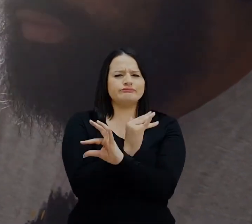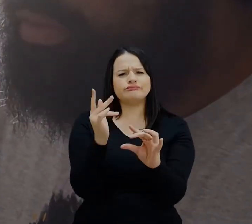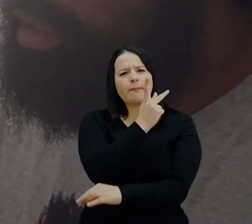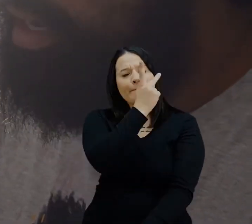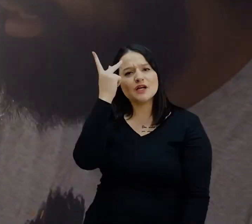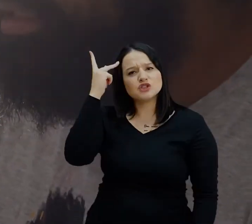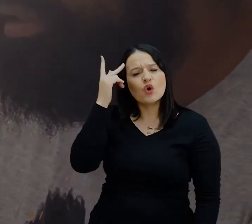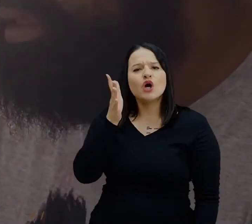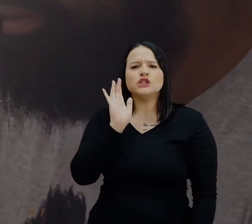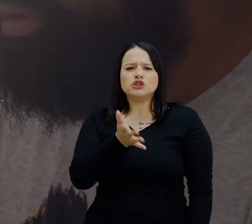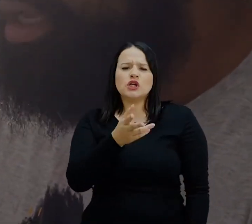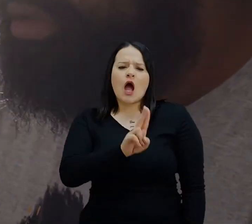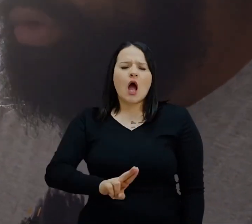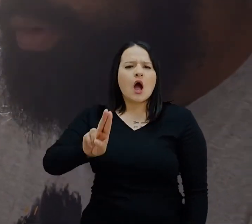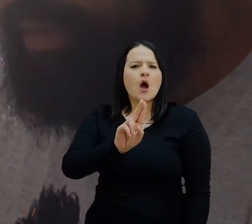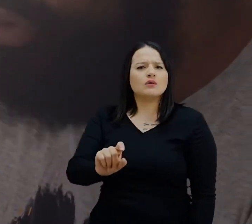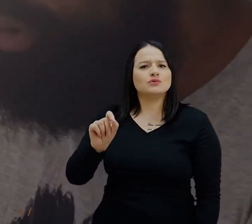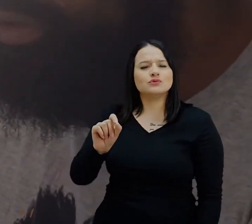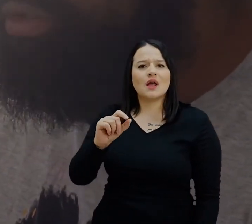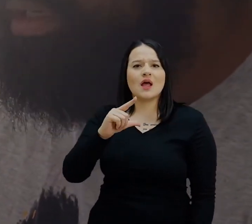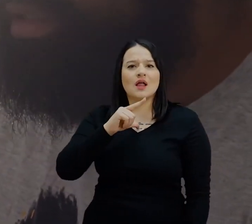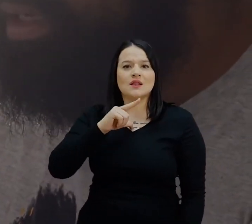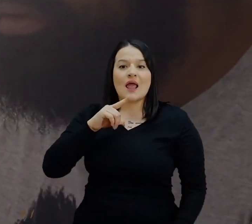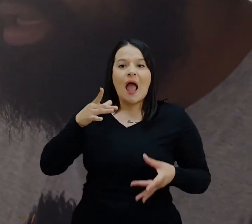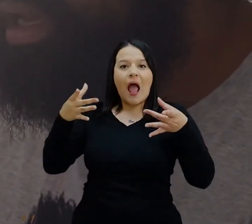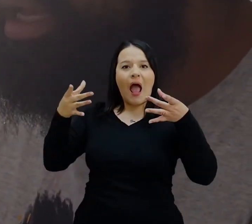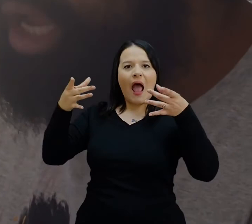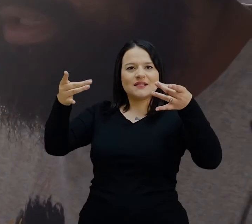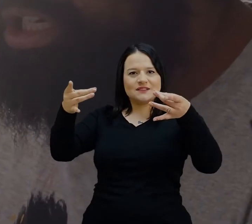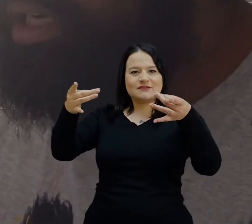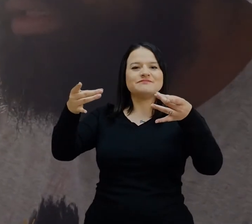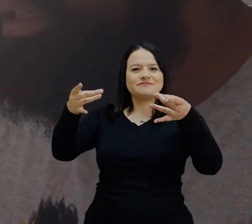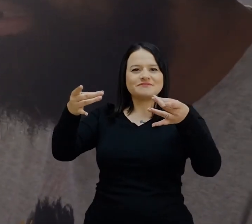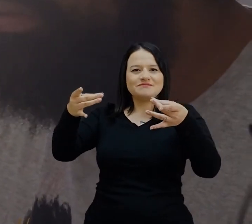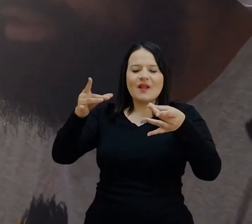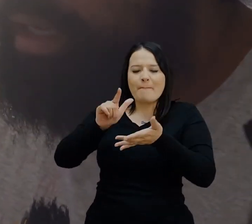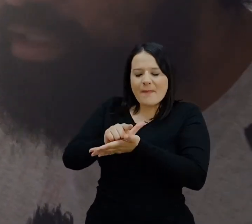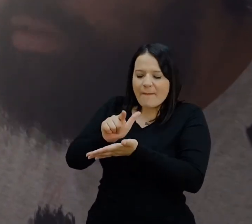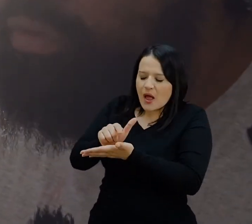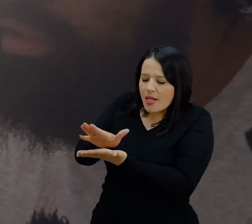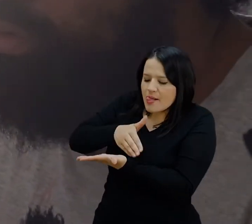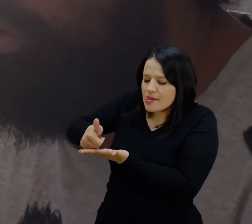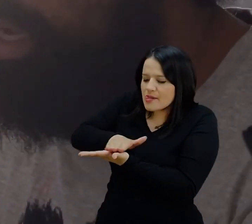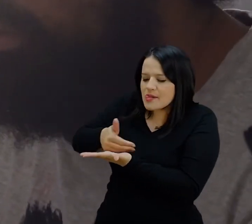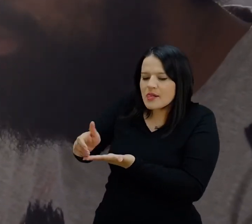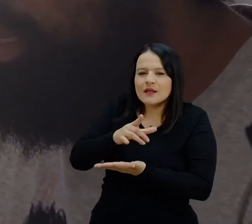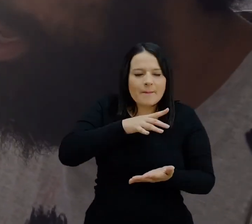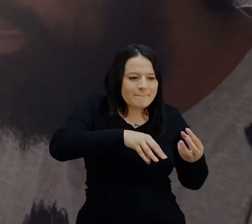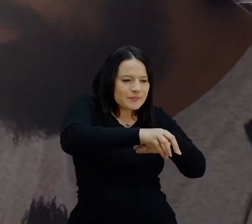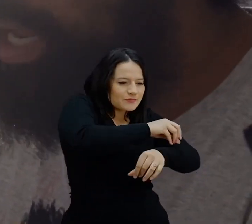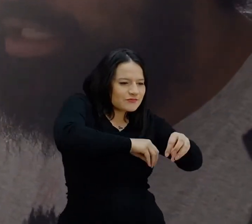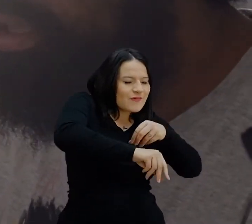que alguns artistas até do Troap, do Bom estão utilizando, que é o sticker, que são adesivos que são